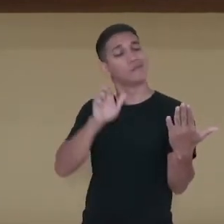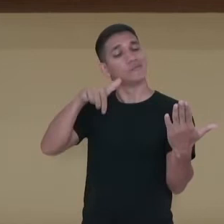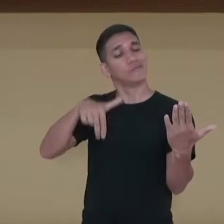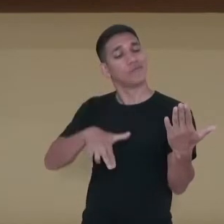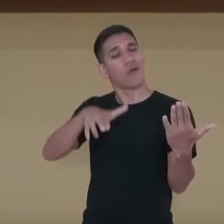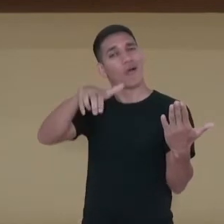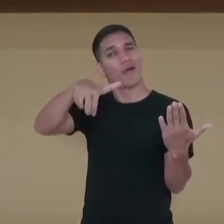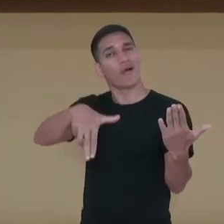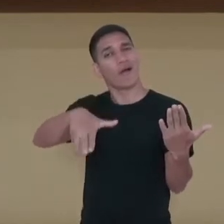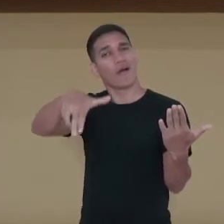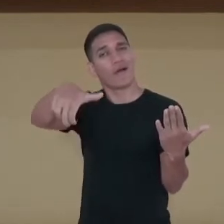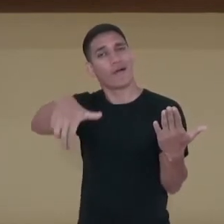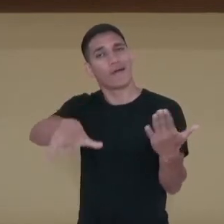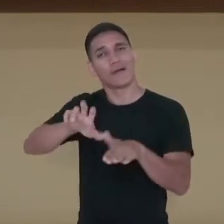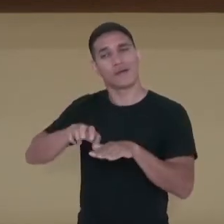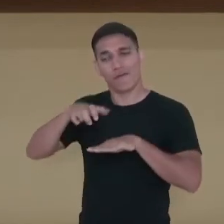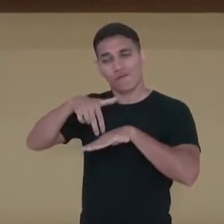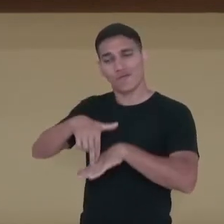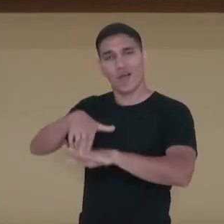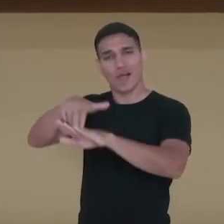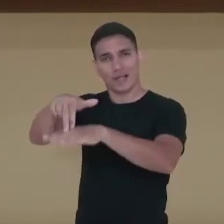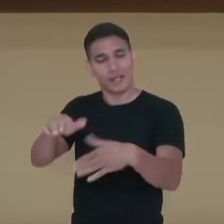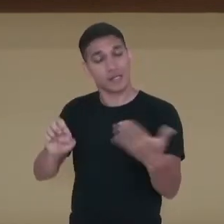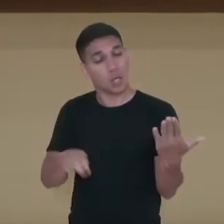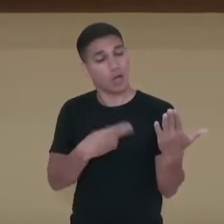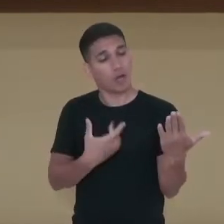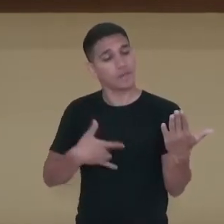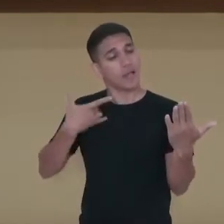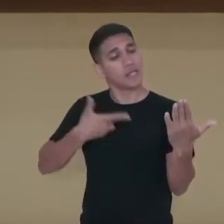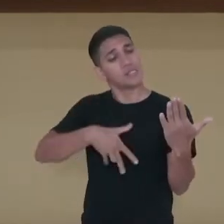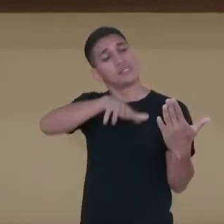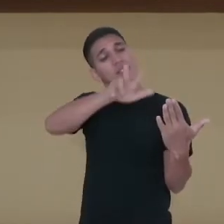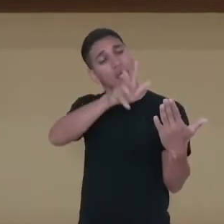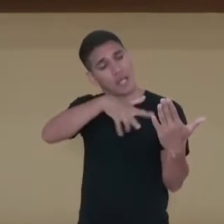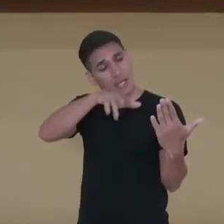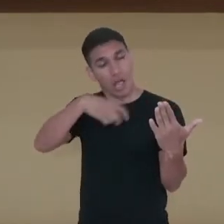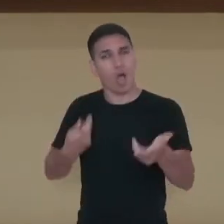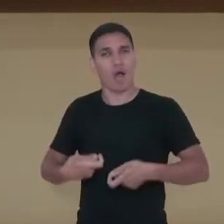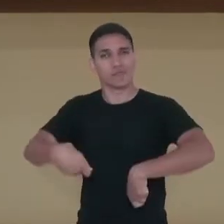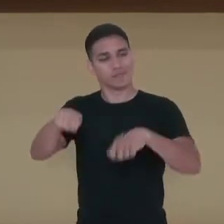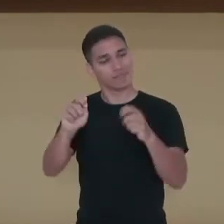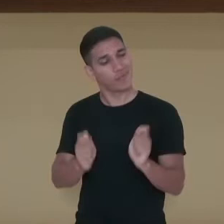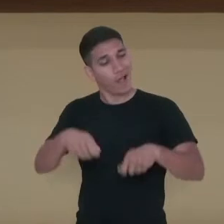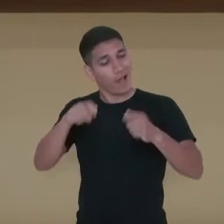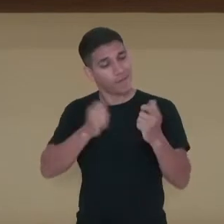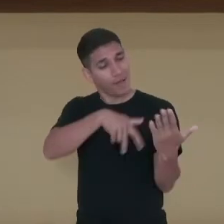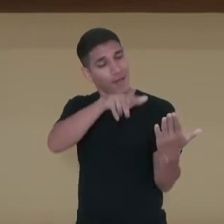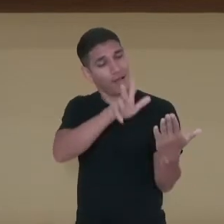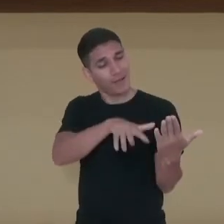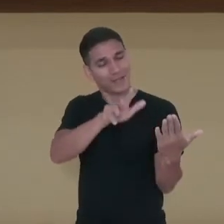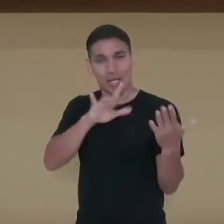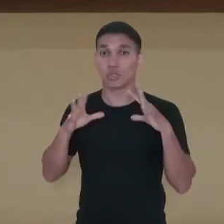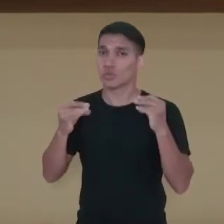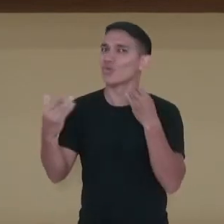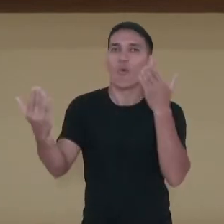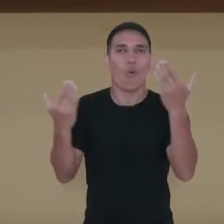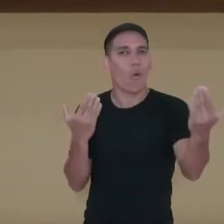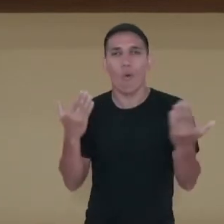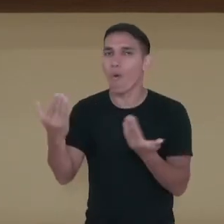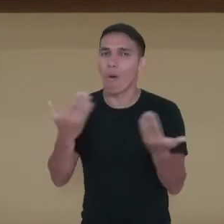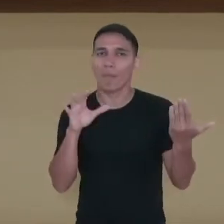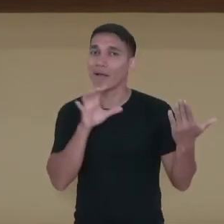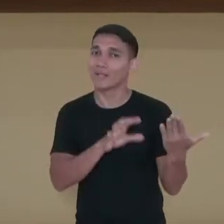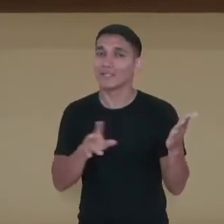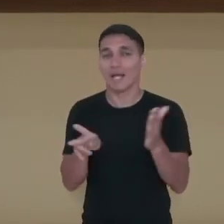voador, deslizar, viajar num trenó. Tudo isso, essa comparação que ele faz com raio